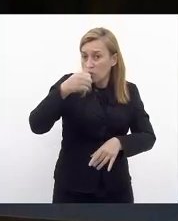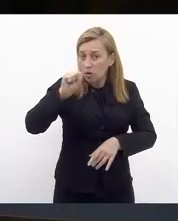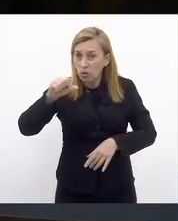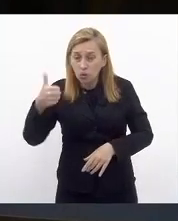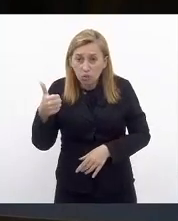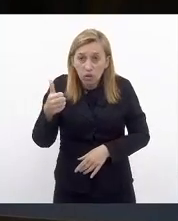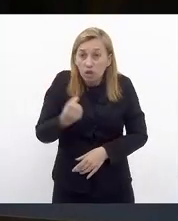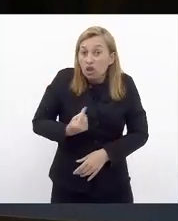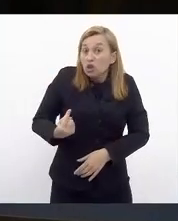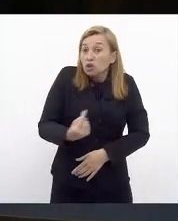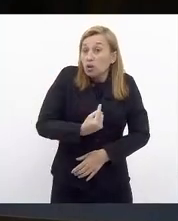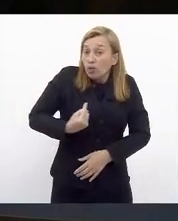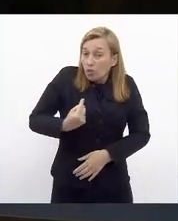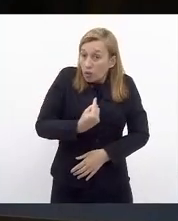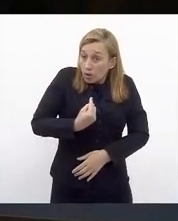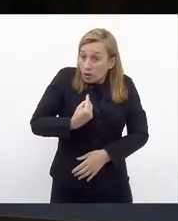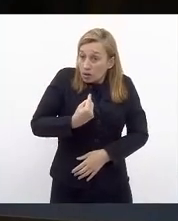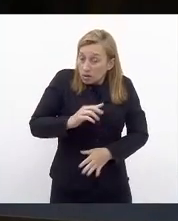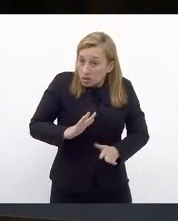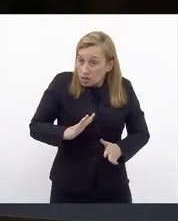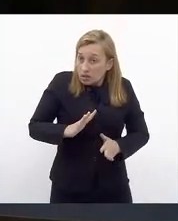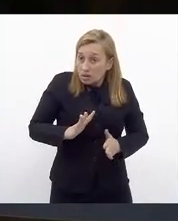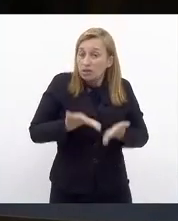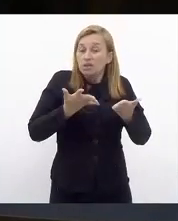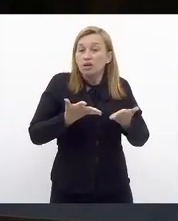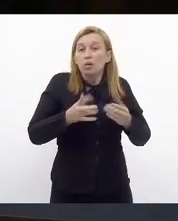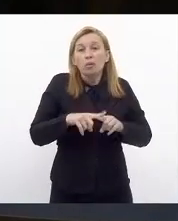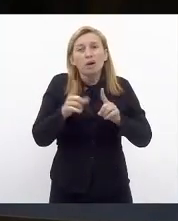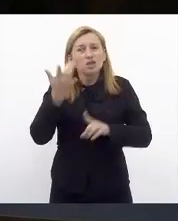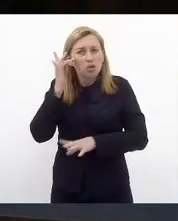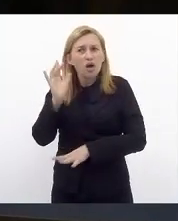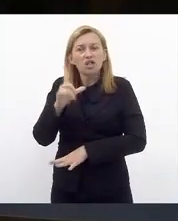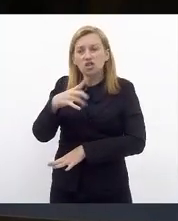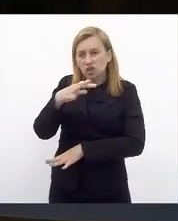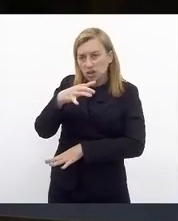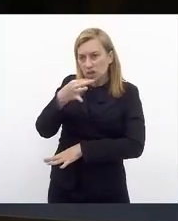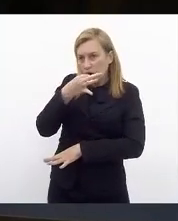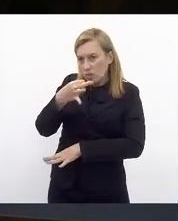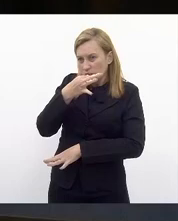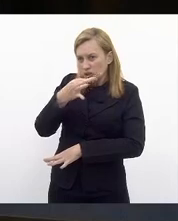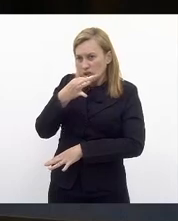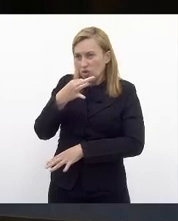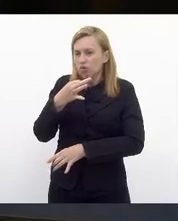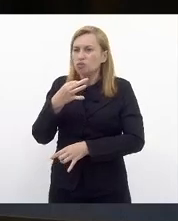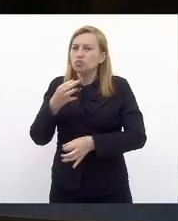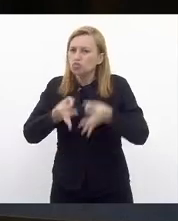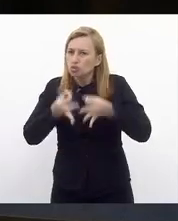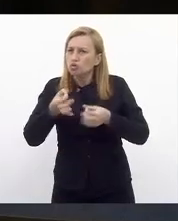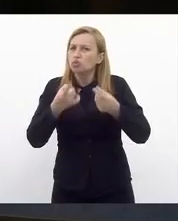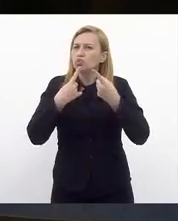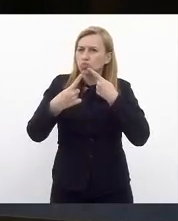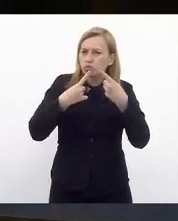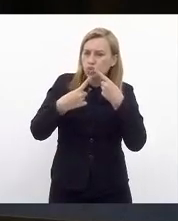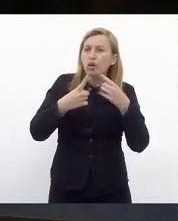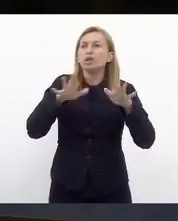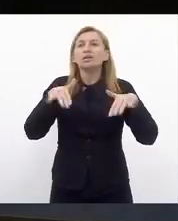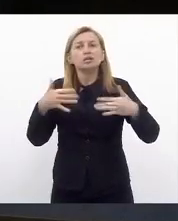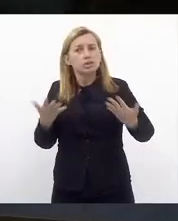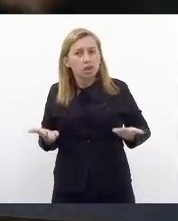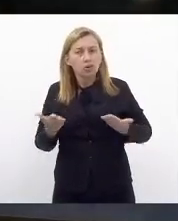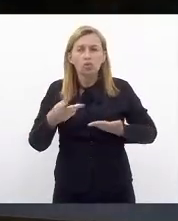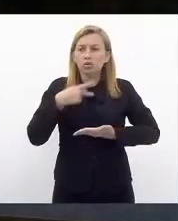que nós tomamos essa iniciativa mas eu acho que a gente tem argumento jurídico para debater isso Ah entendeu então